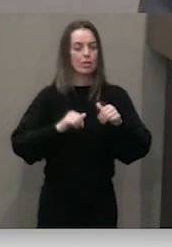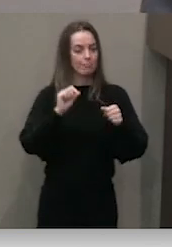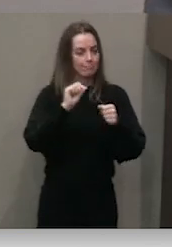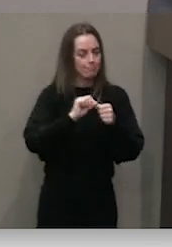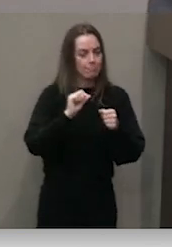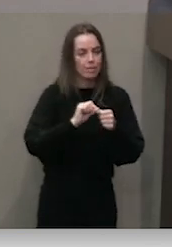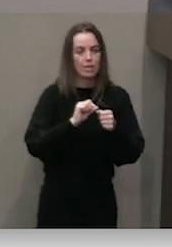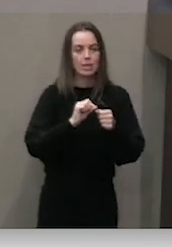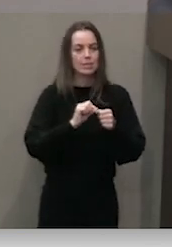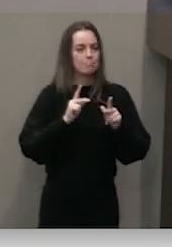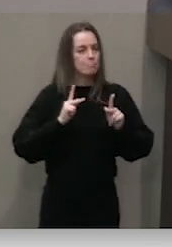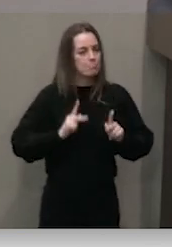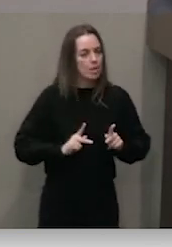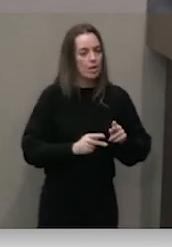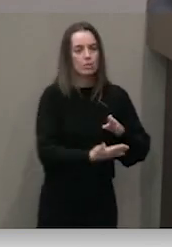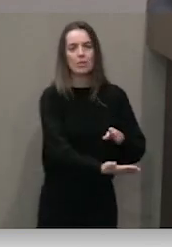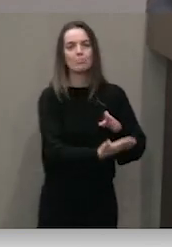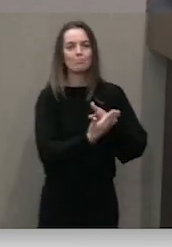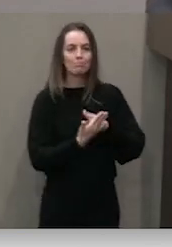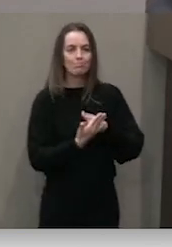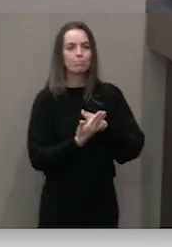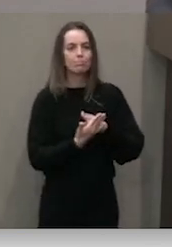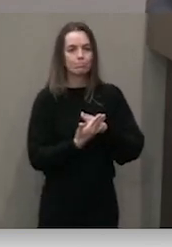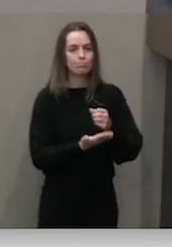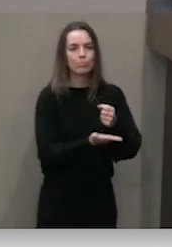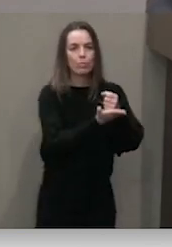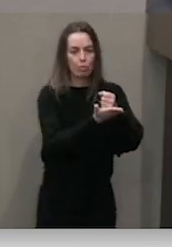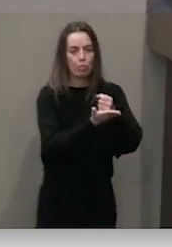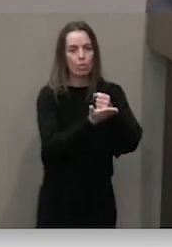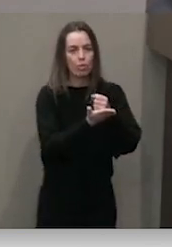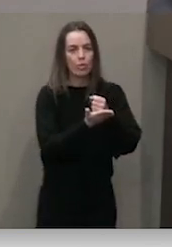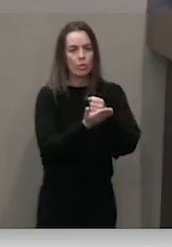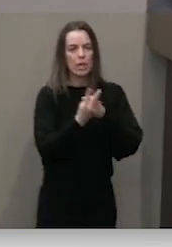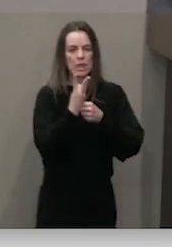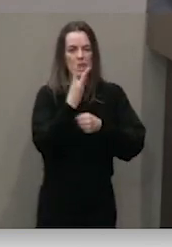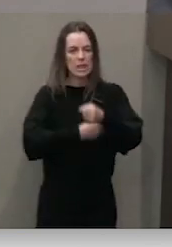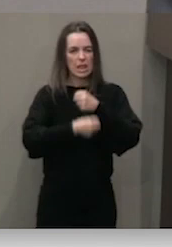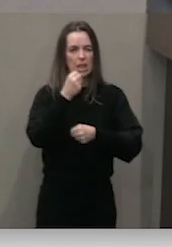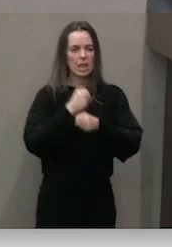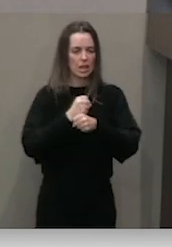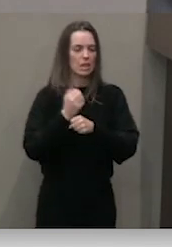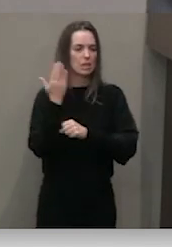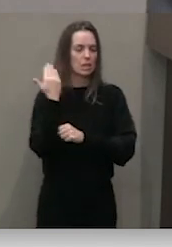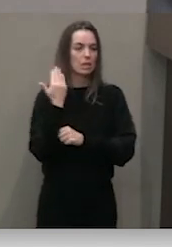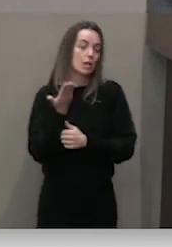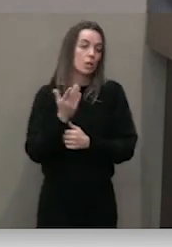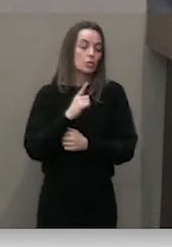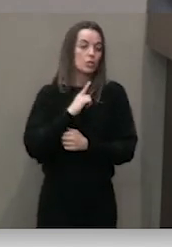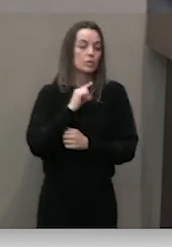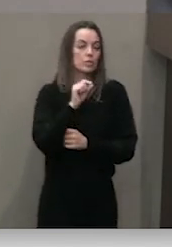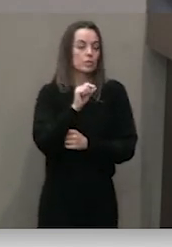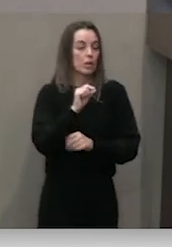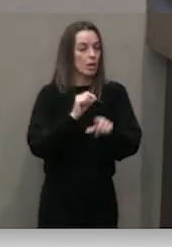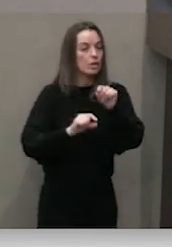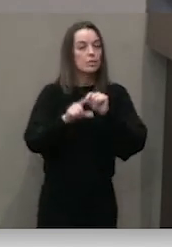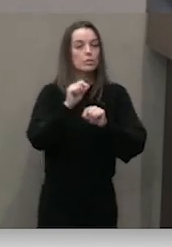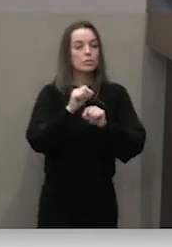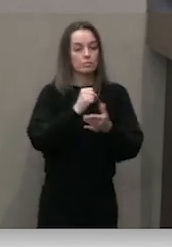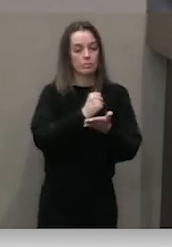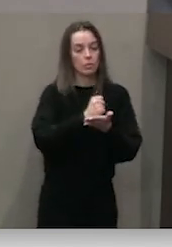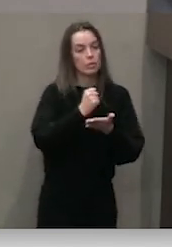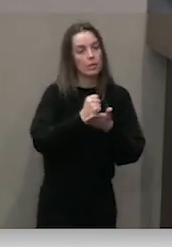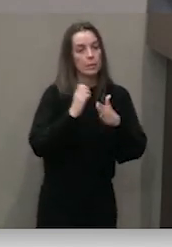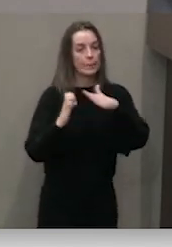de pessoal nesse momento que nós vivemos, nesses últimos 3 anos. E daí veio a opção, então, de fazer a contratação